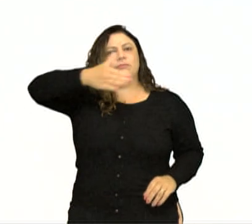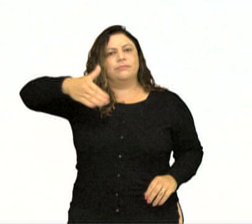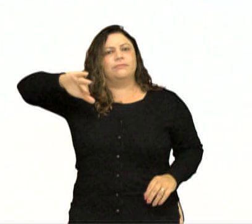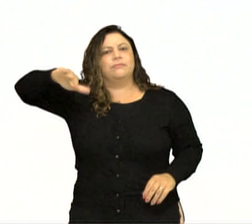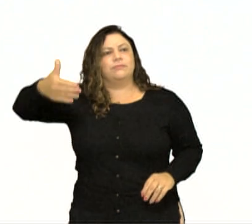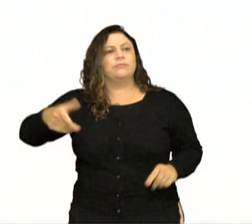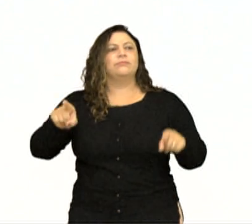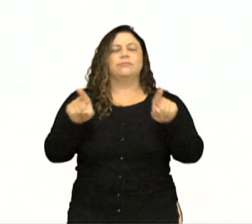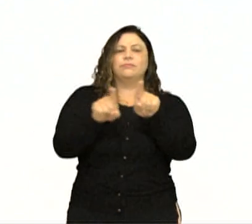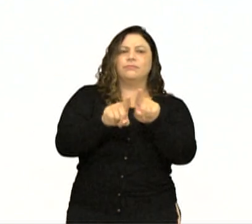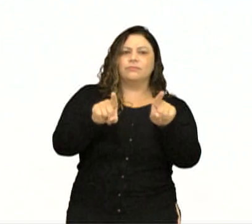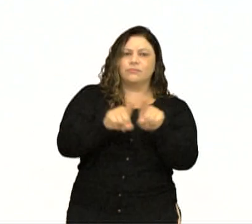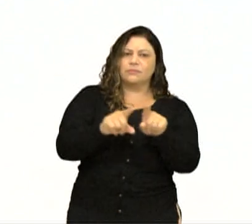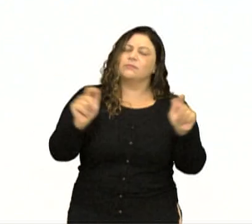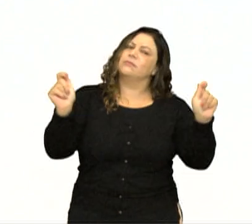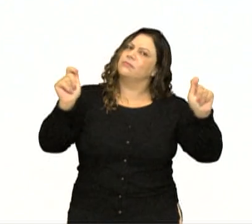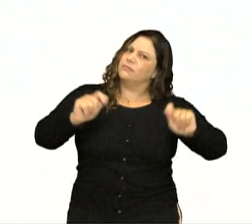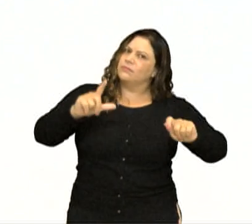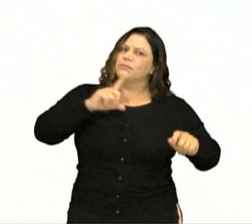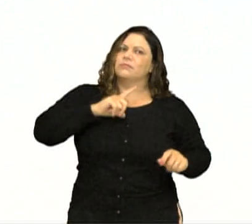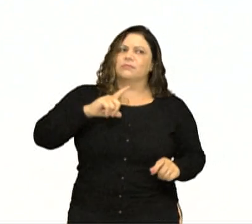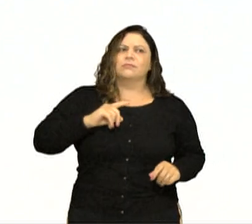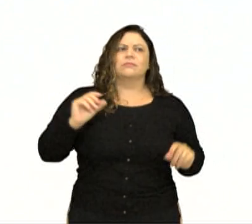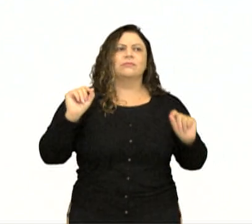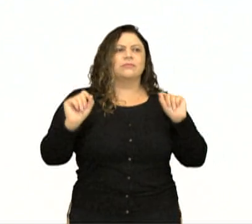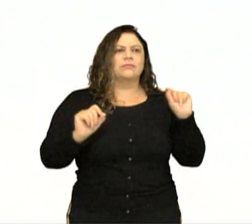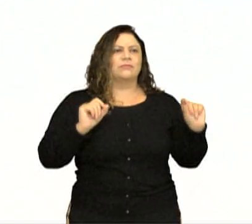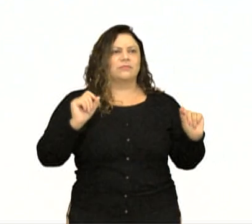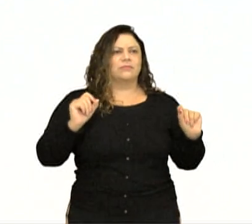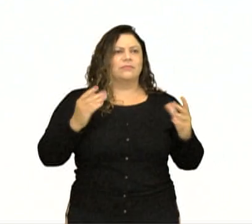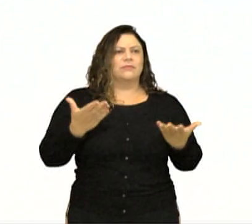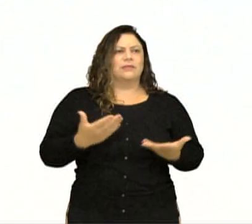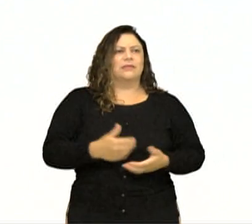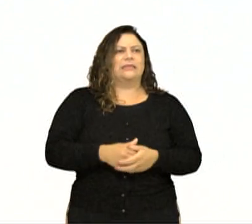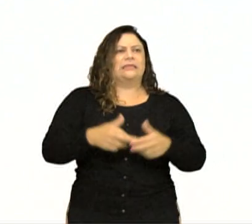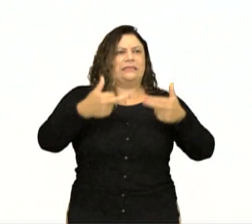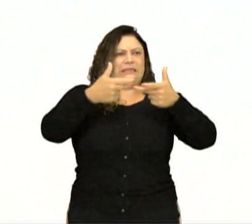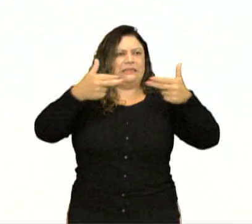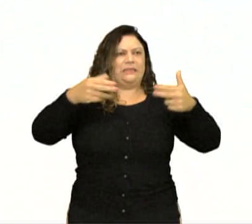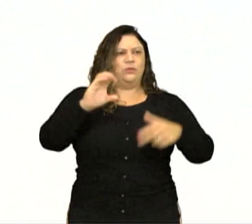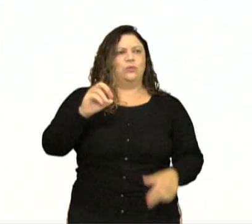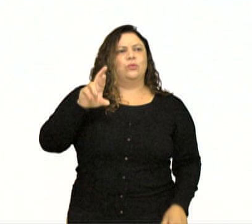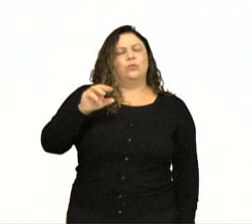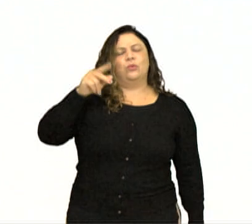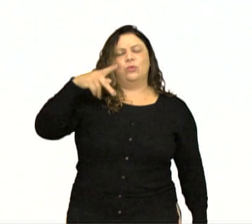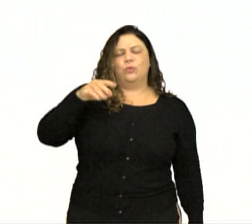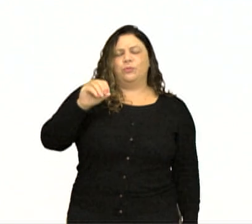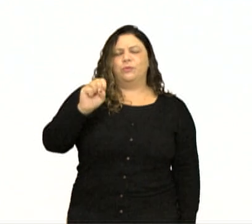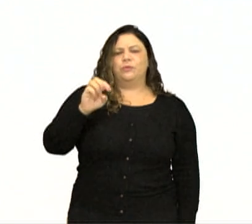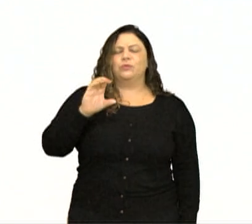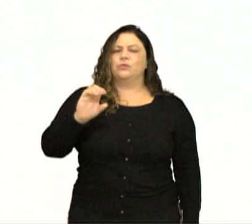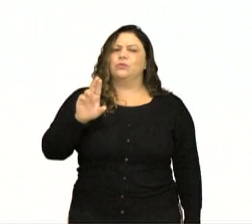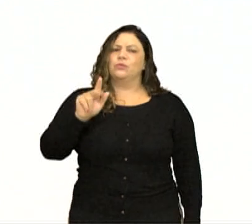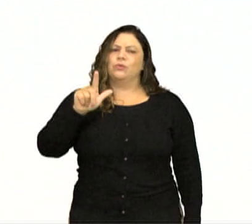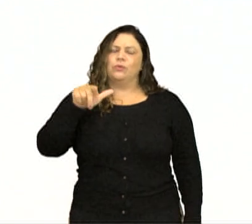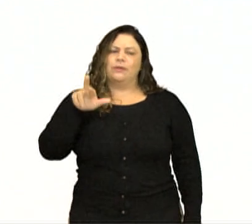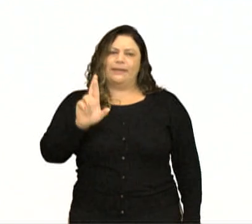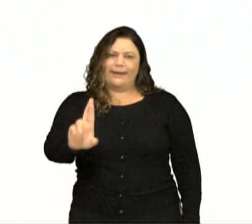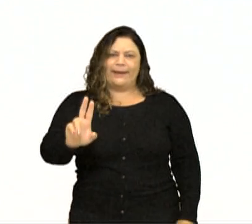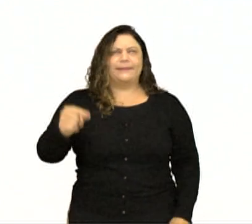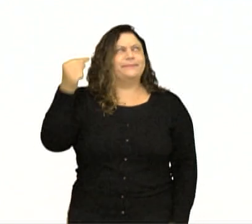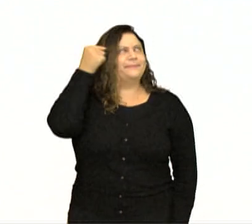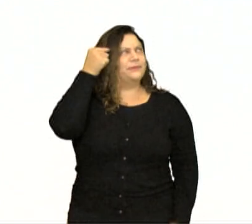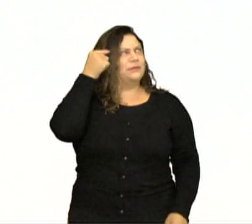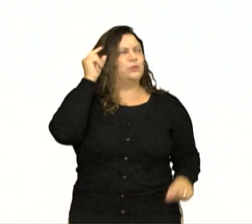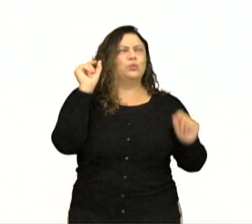um comportamento, pessoal, corpuscular. Lembre-se que essa difração, só para não te deixar, né, você